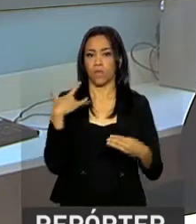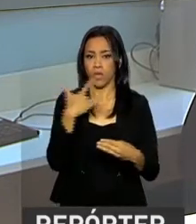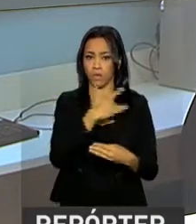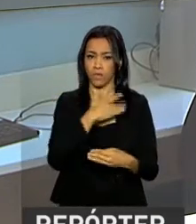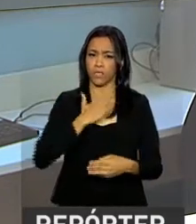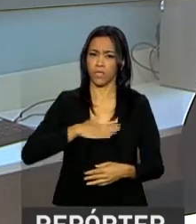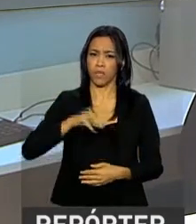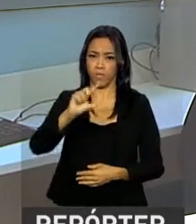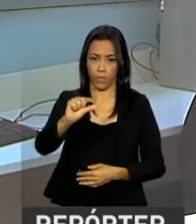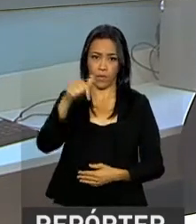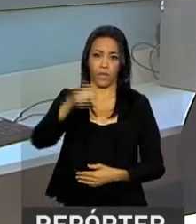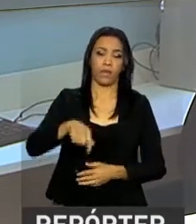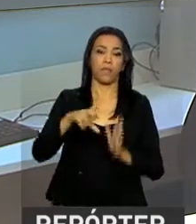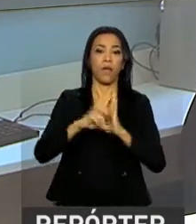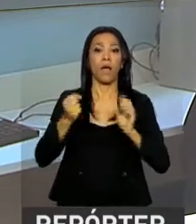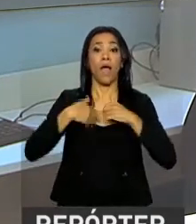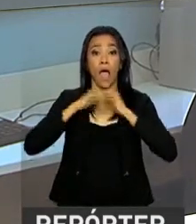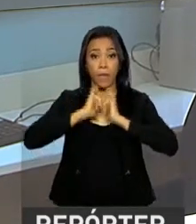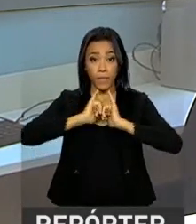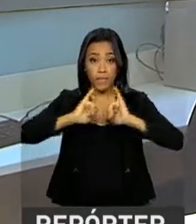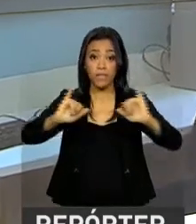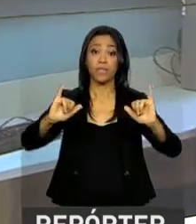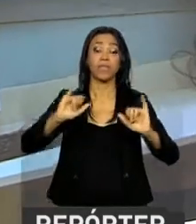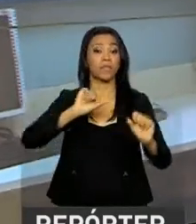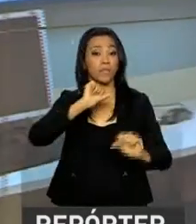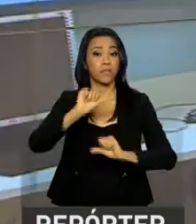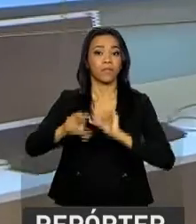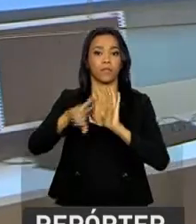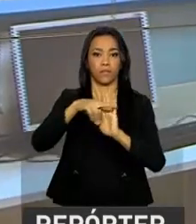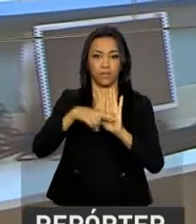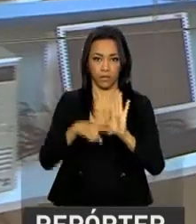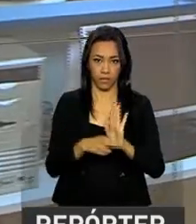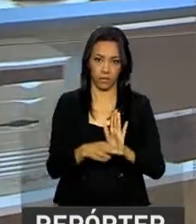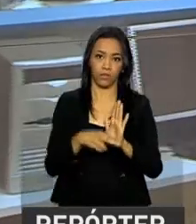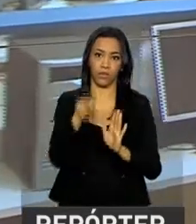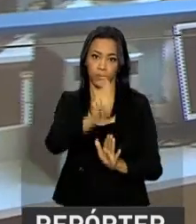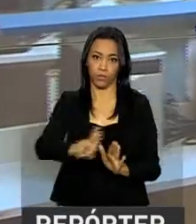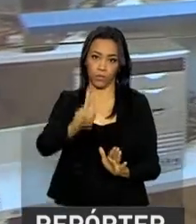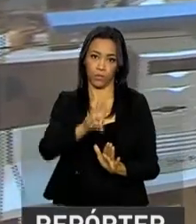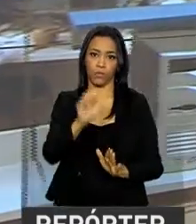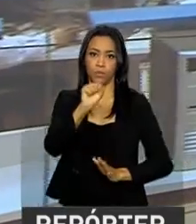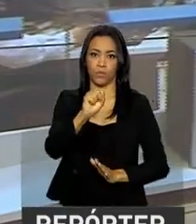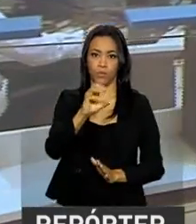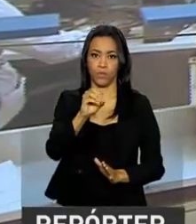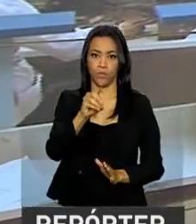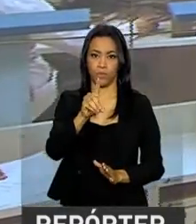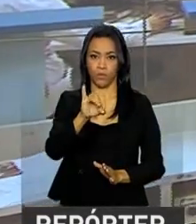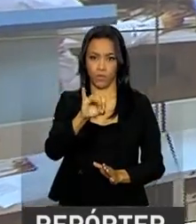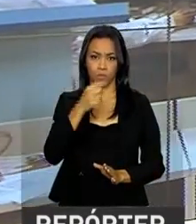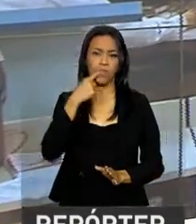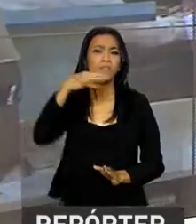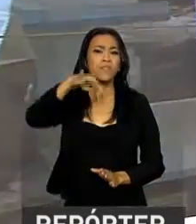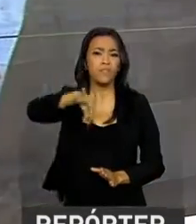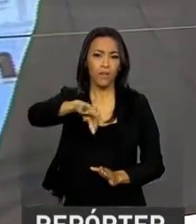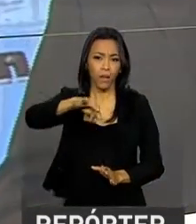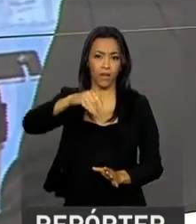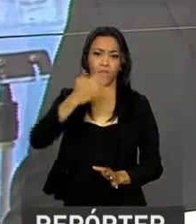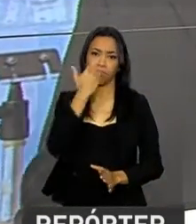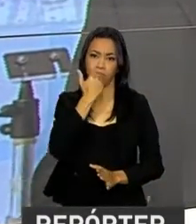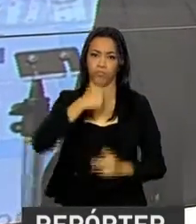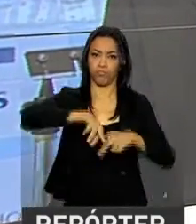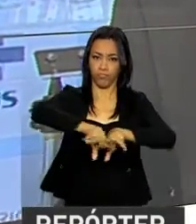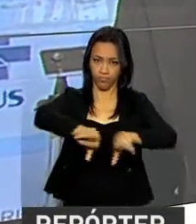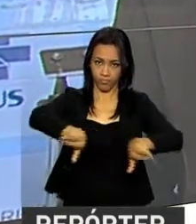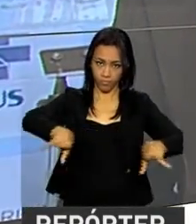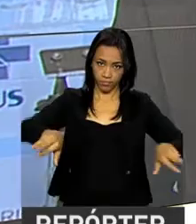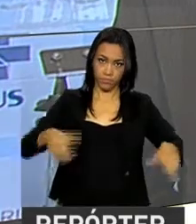daqui a pouco em Brasília os resultados dessa medida. Nós vamos conversar ao vivo com João Pedro Neto, que traz os detalhes para a gente, direto